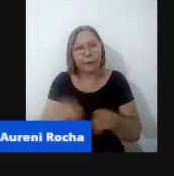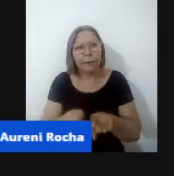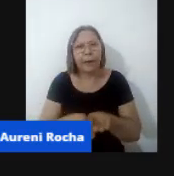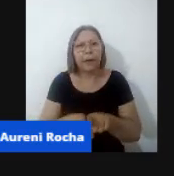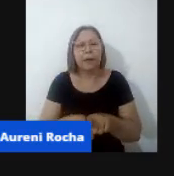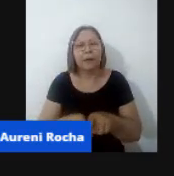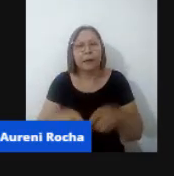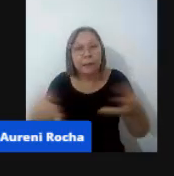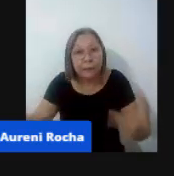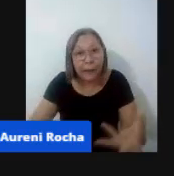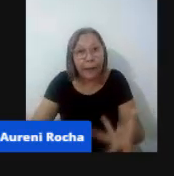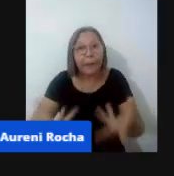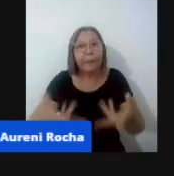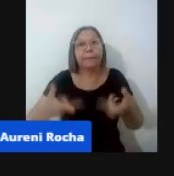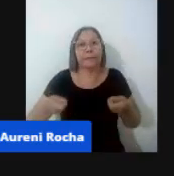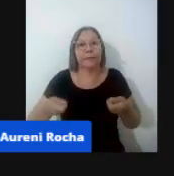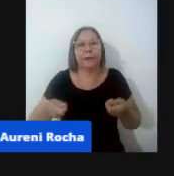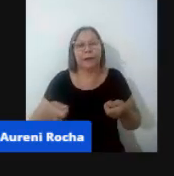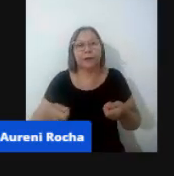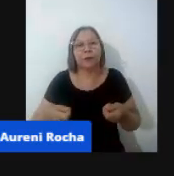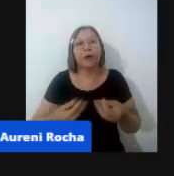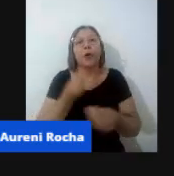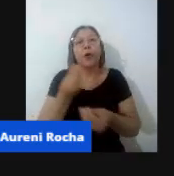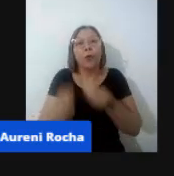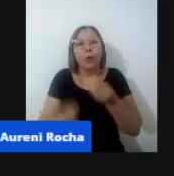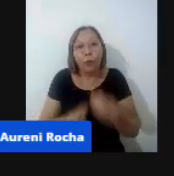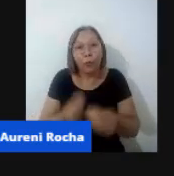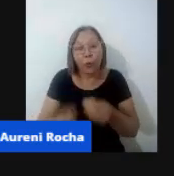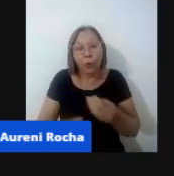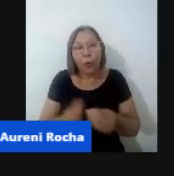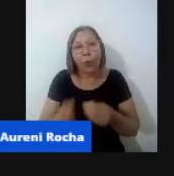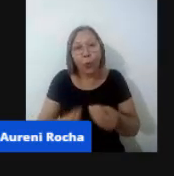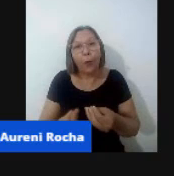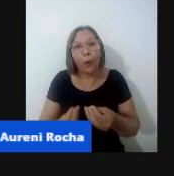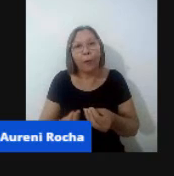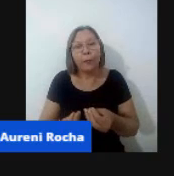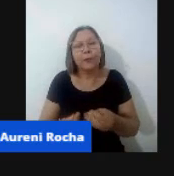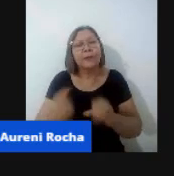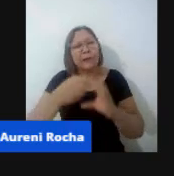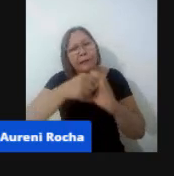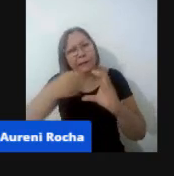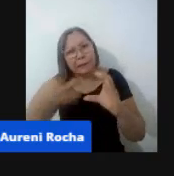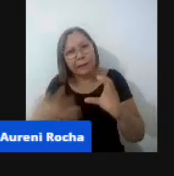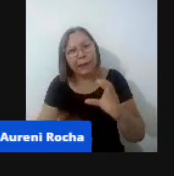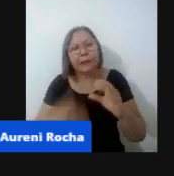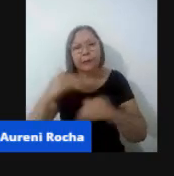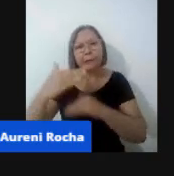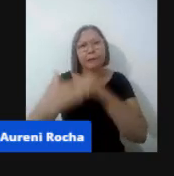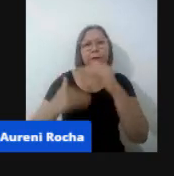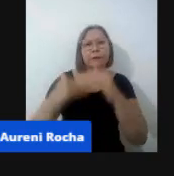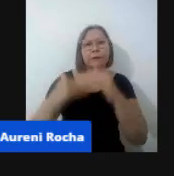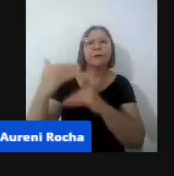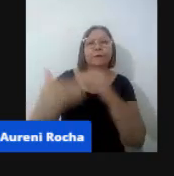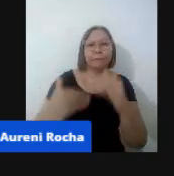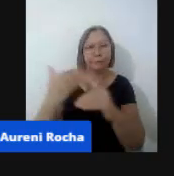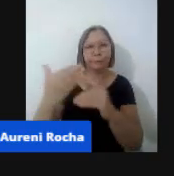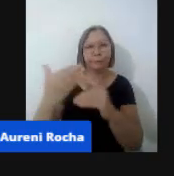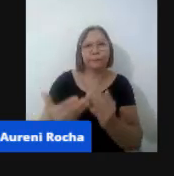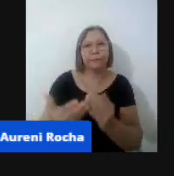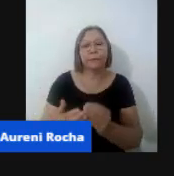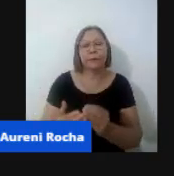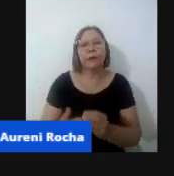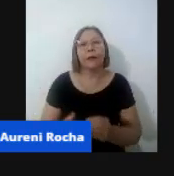dá as potencialidades, como se dá essas características de desenvolvimento e, principalmente,